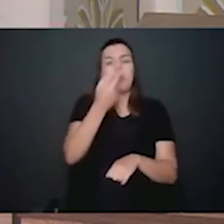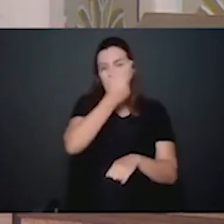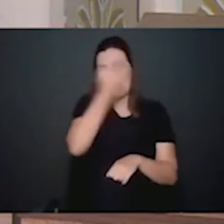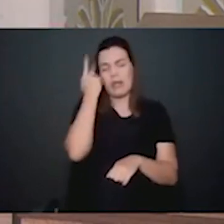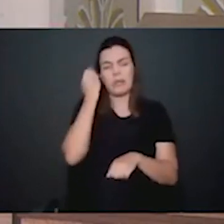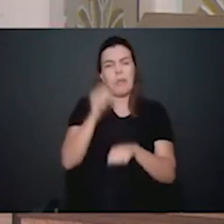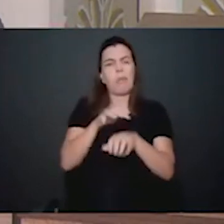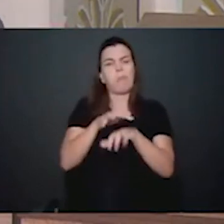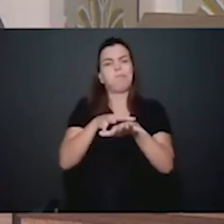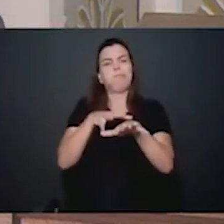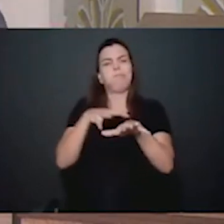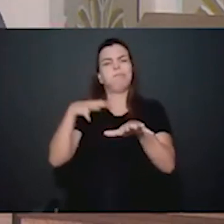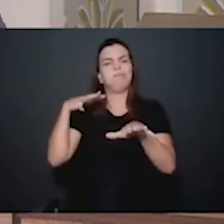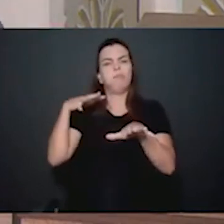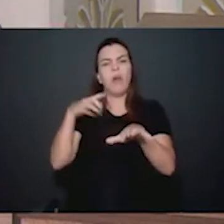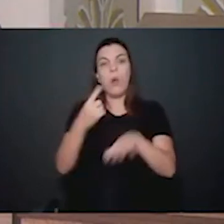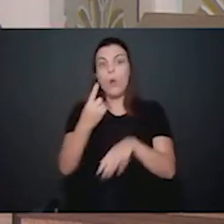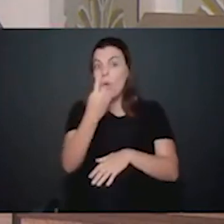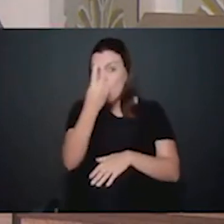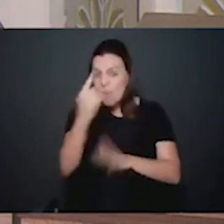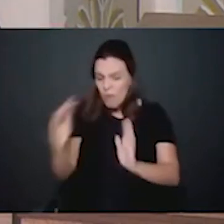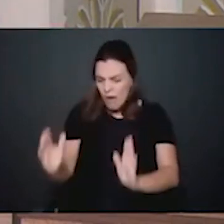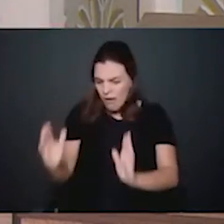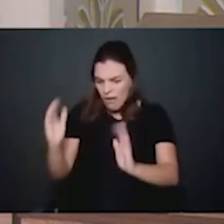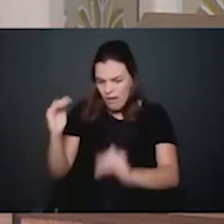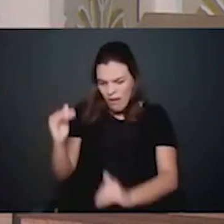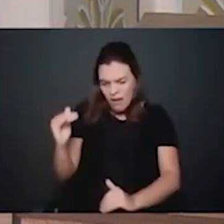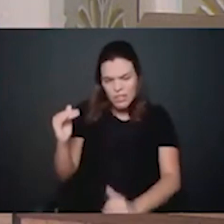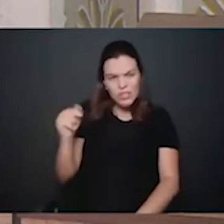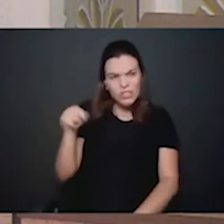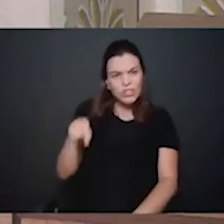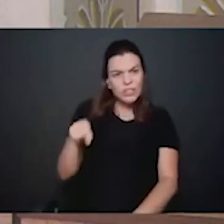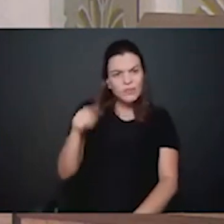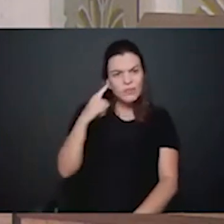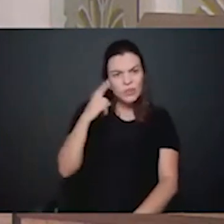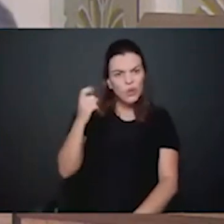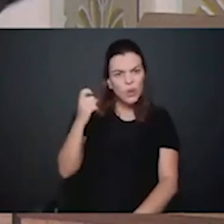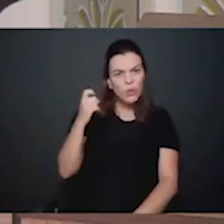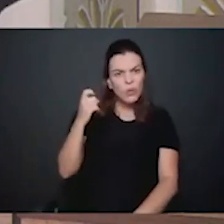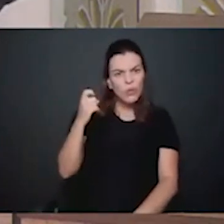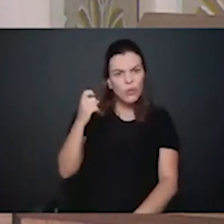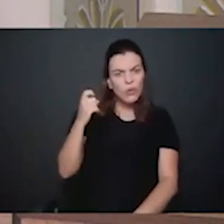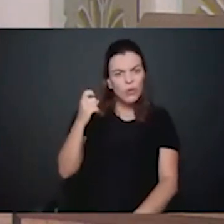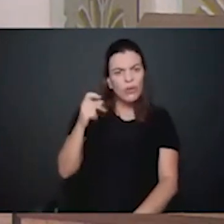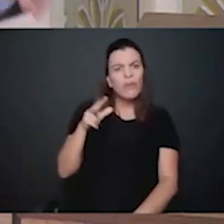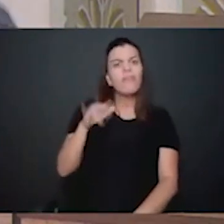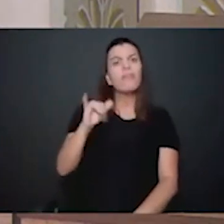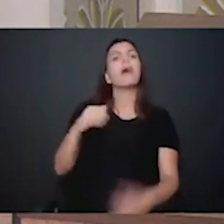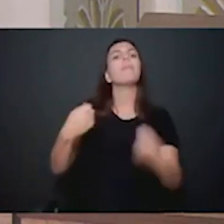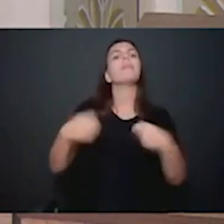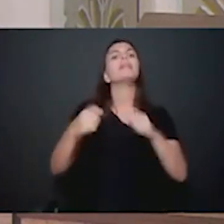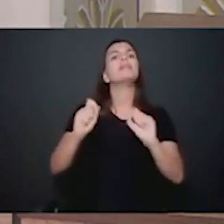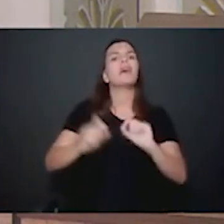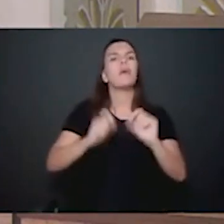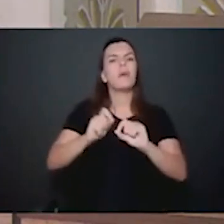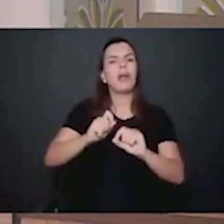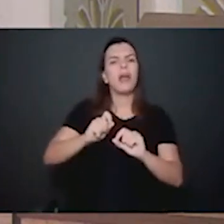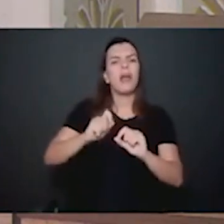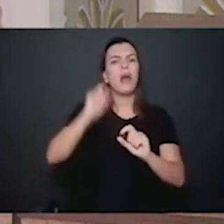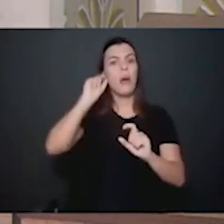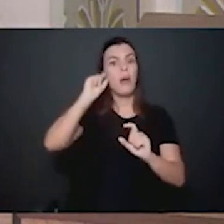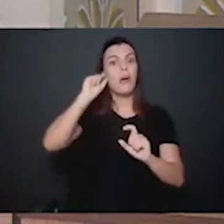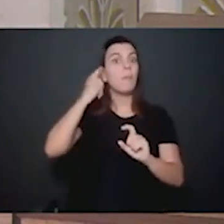hora uma caixa de som o vereador João da cinco irmãos você vai ter que arregaçar o volume lá para que todos possam ouvir